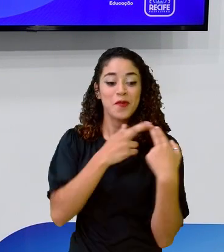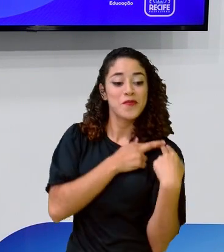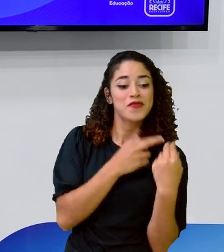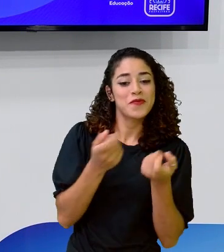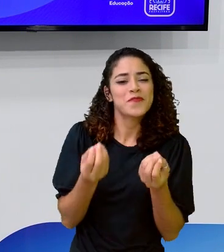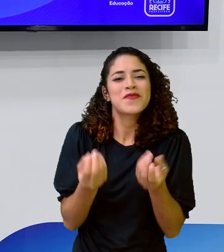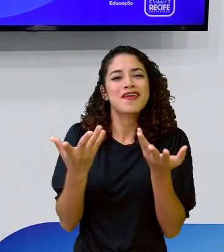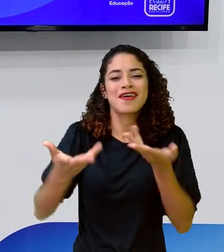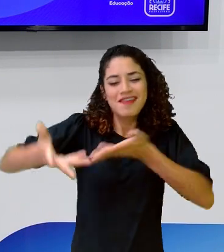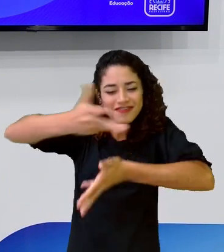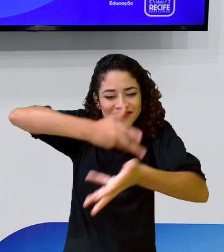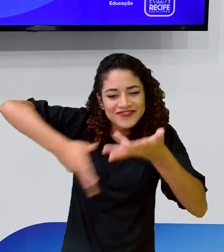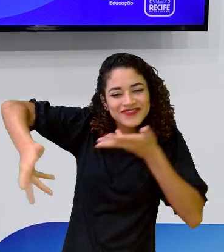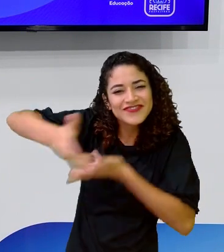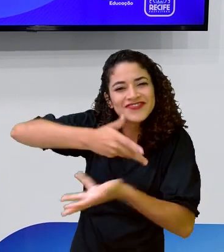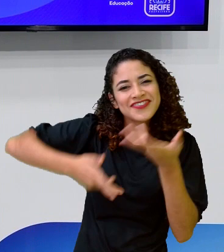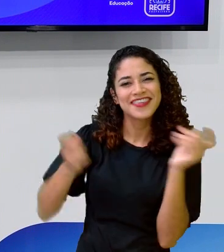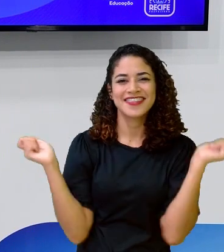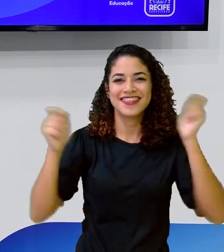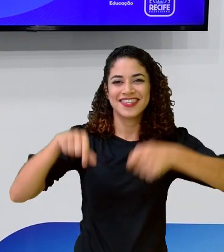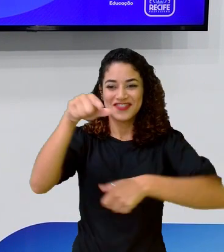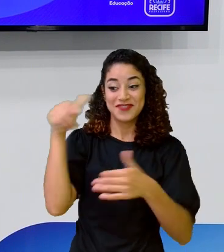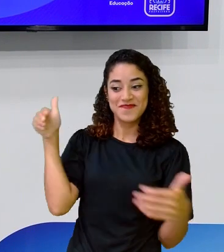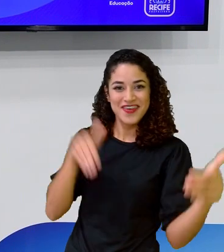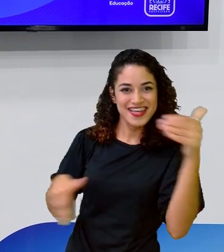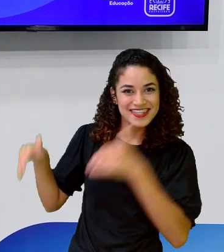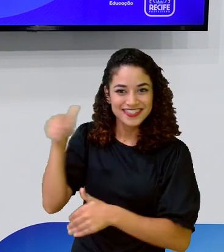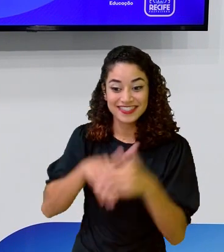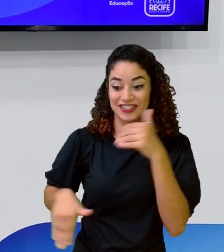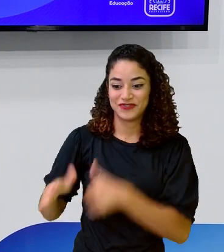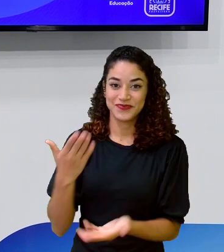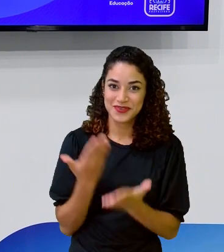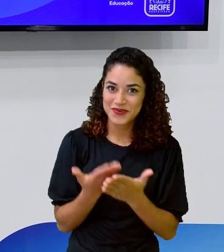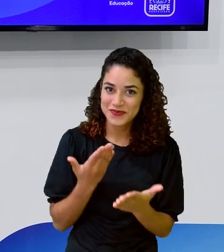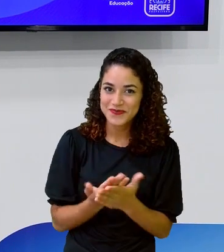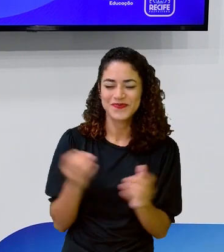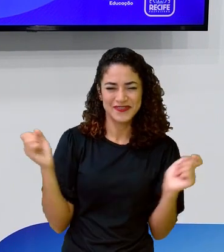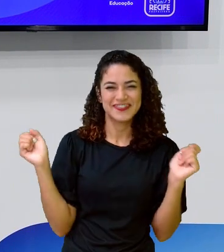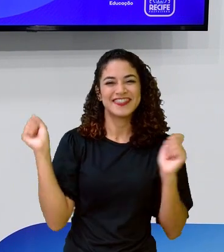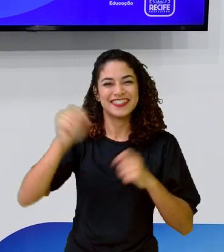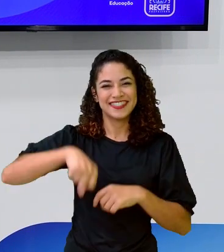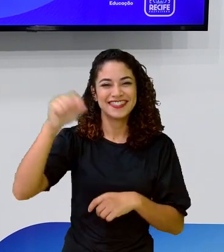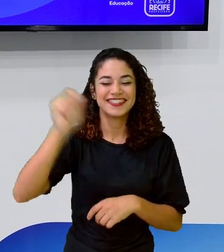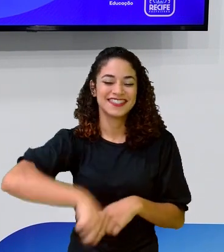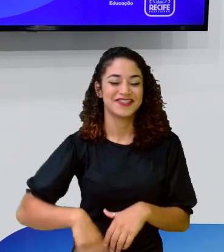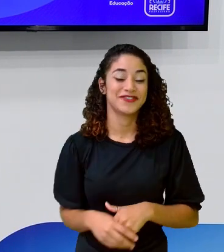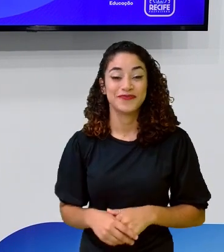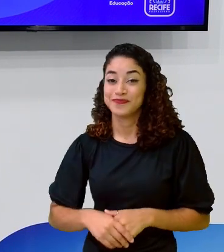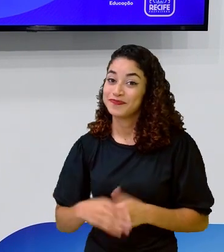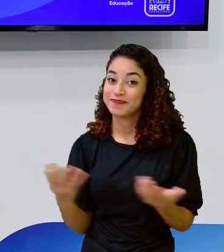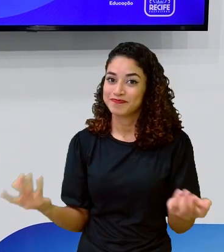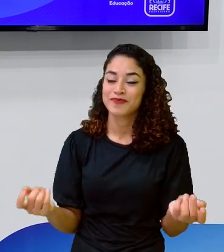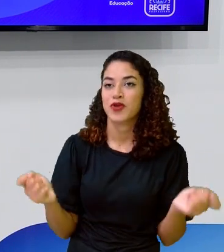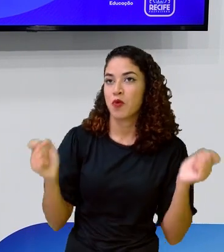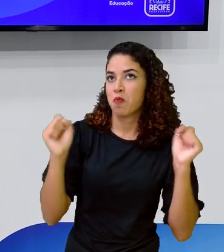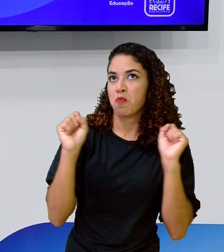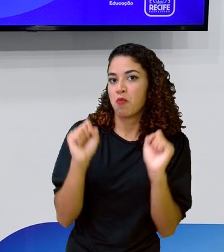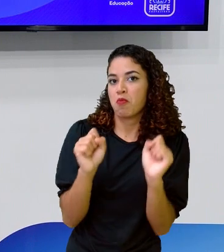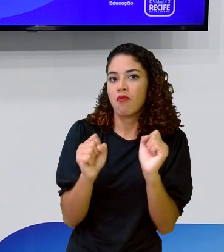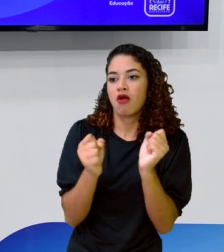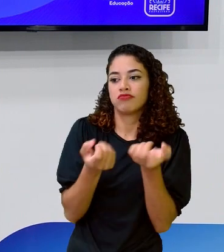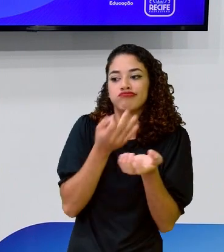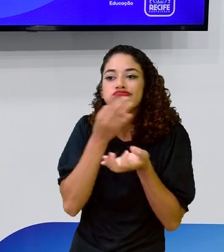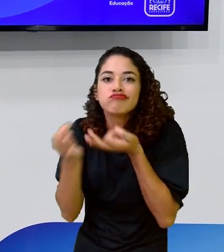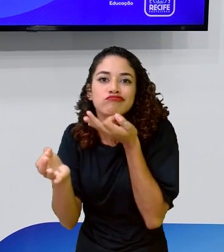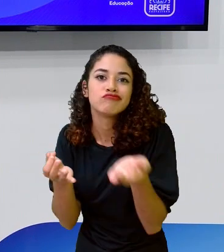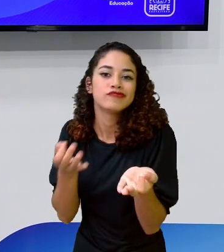interação com vocês. Vocês participam das nossas aulas, vocês fazem aí, podem falar, perguntar,